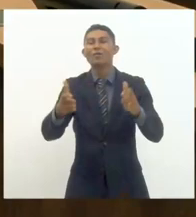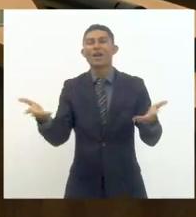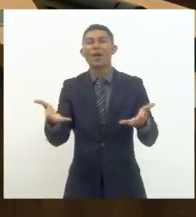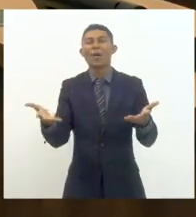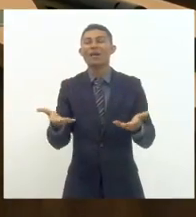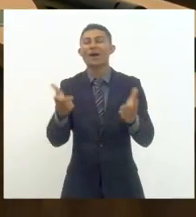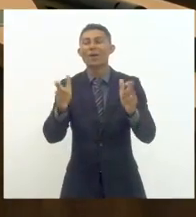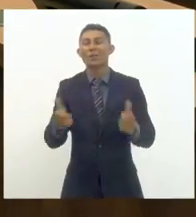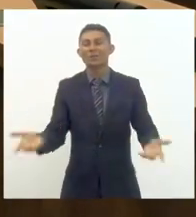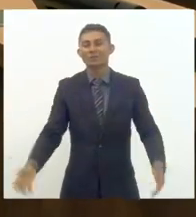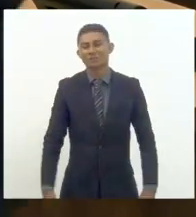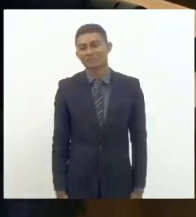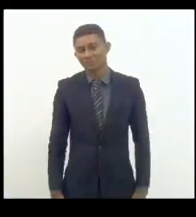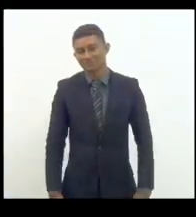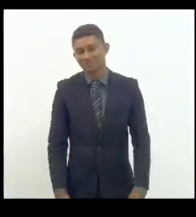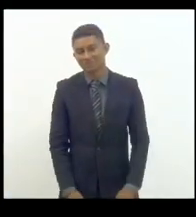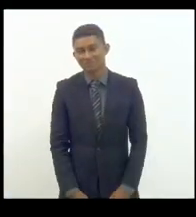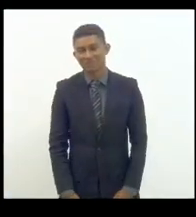deputado Chico Machado, por favor?